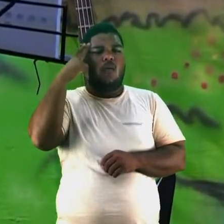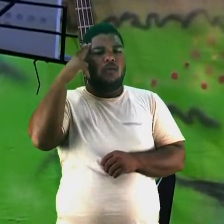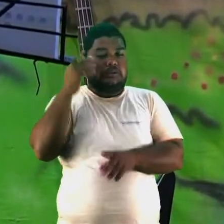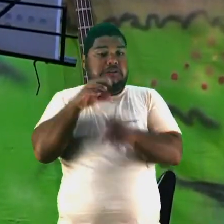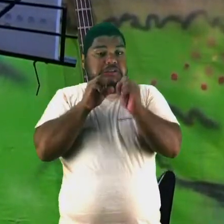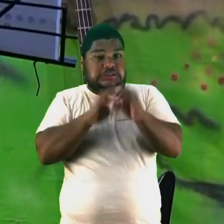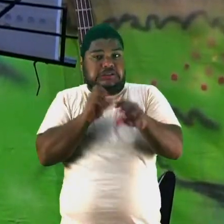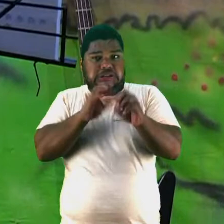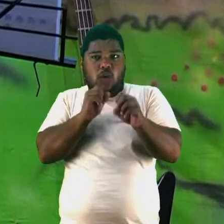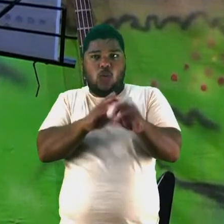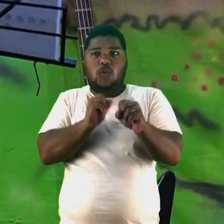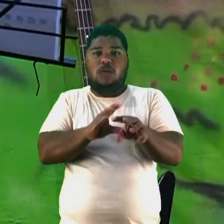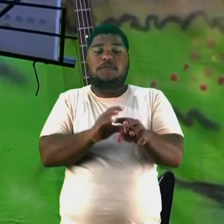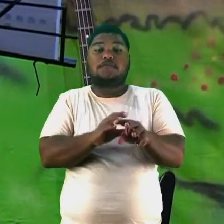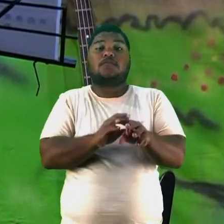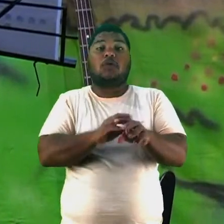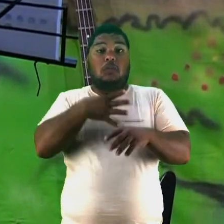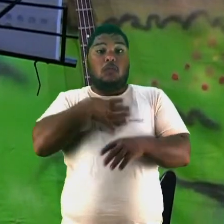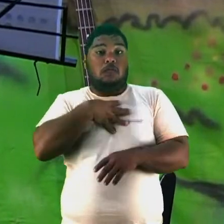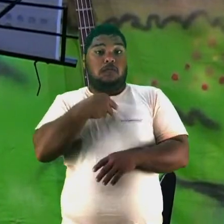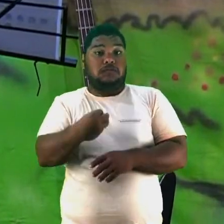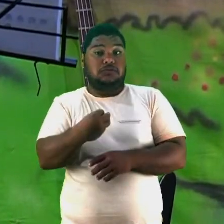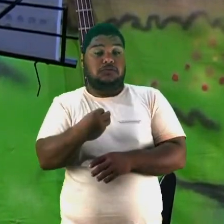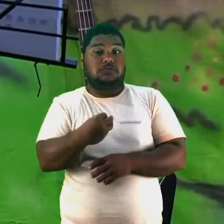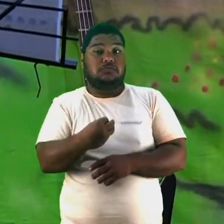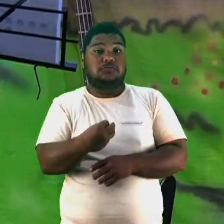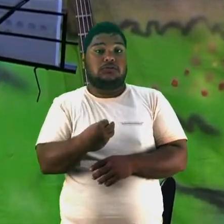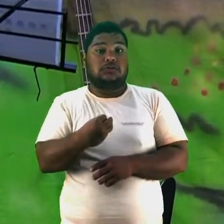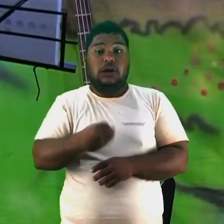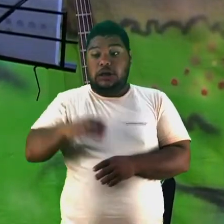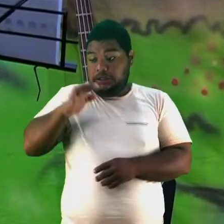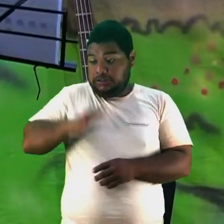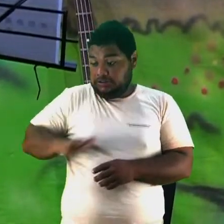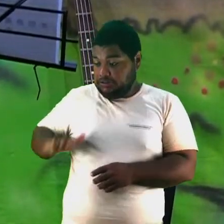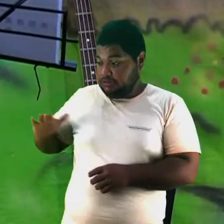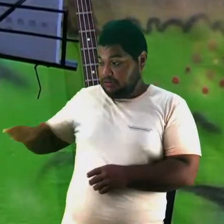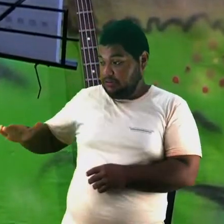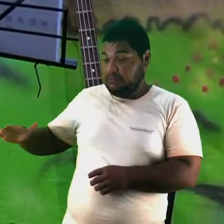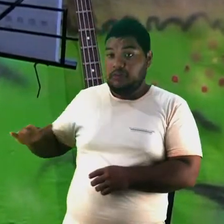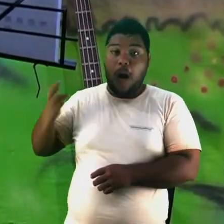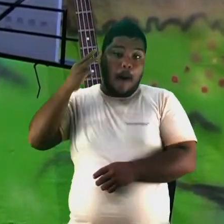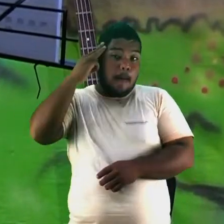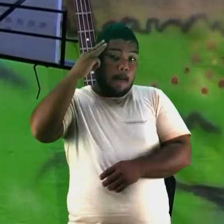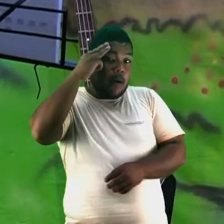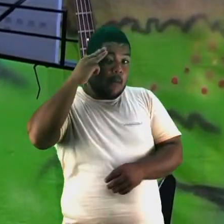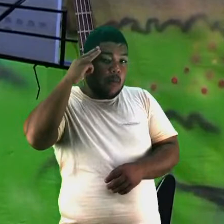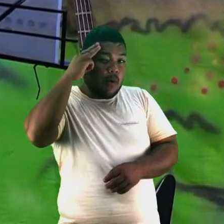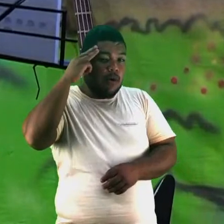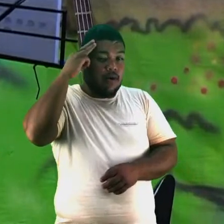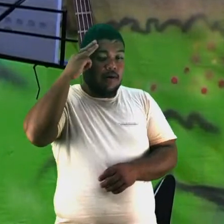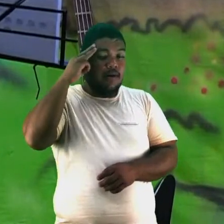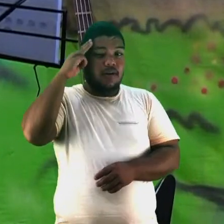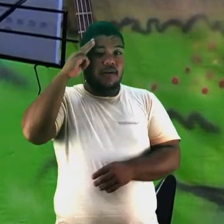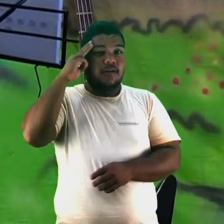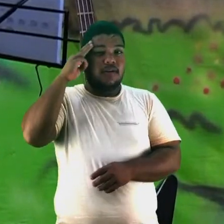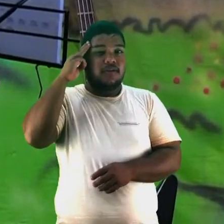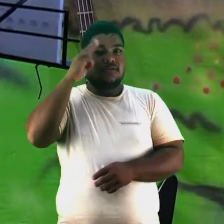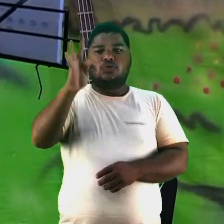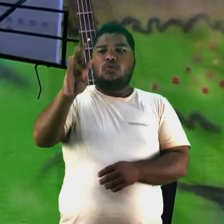para o filho. E olha que é interessante, as crianças memorizavam a Torá.